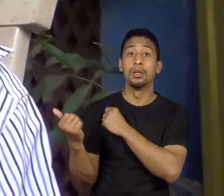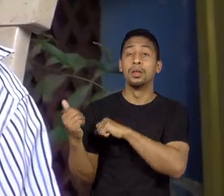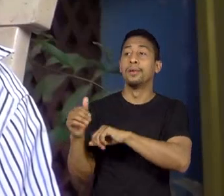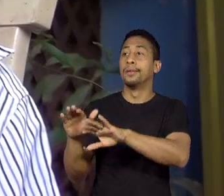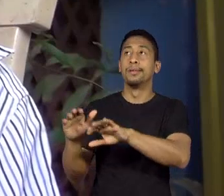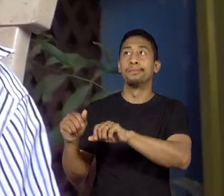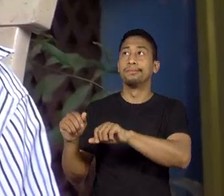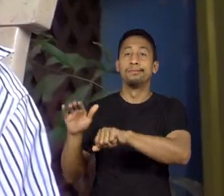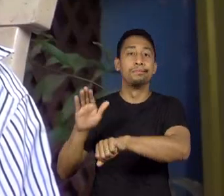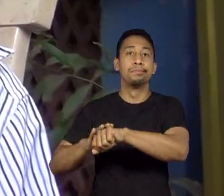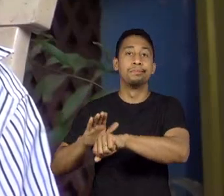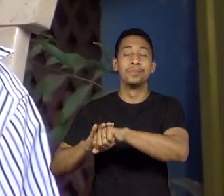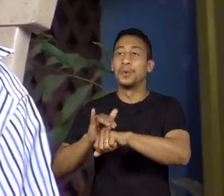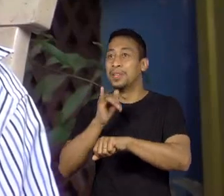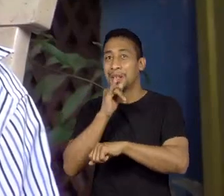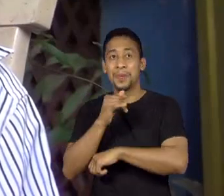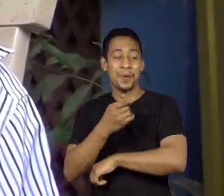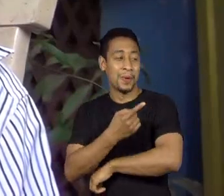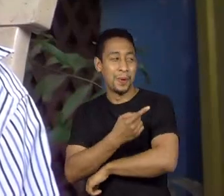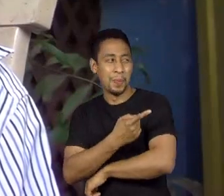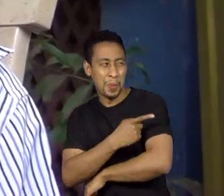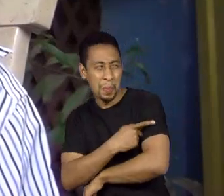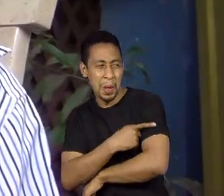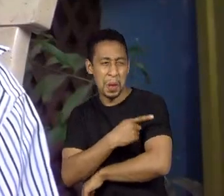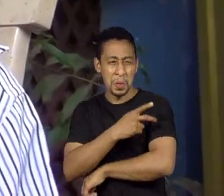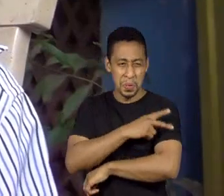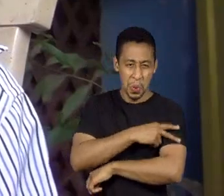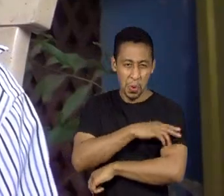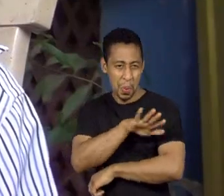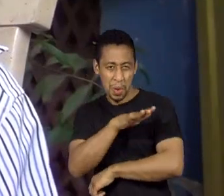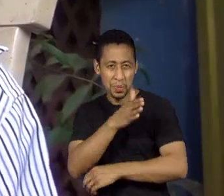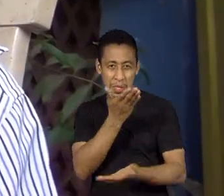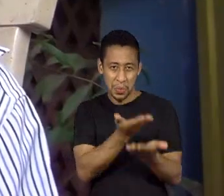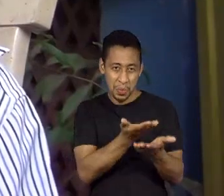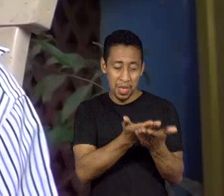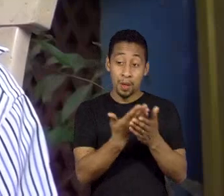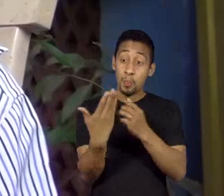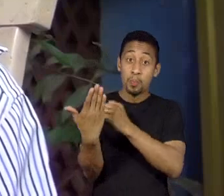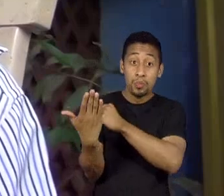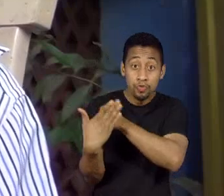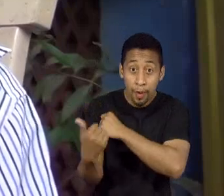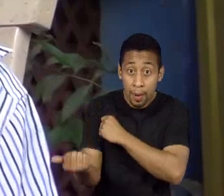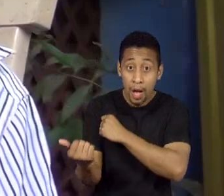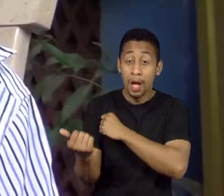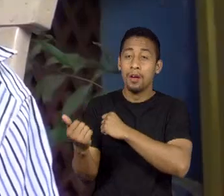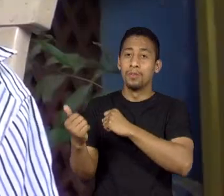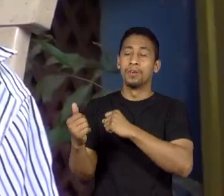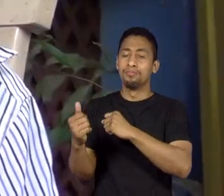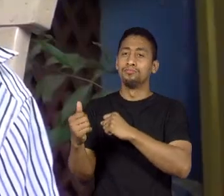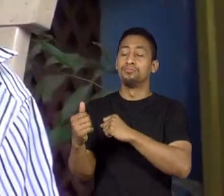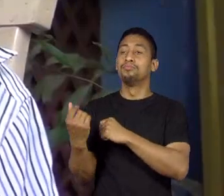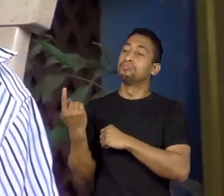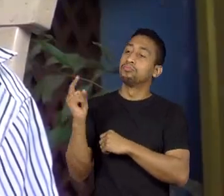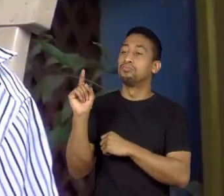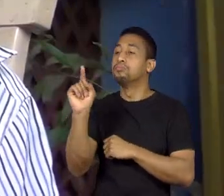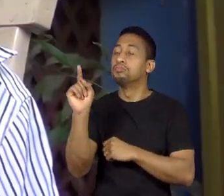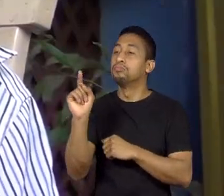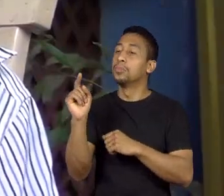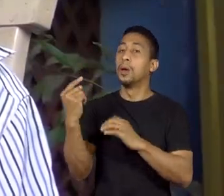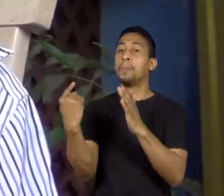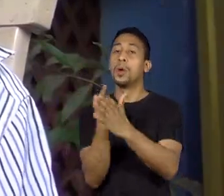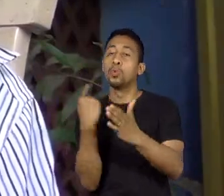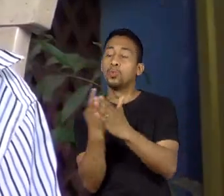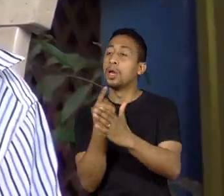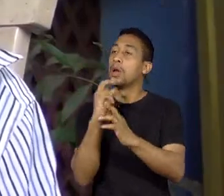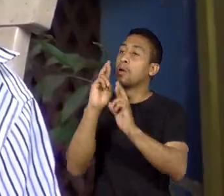eu estava no primeiro, no segundo ano da escola, me chamavam para o terceiro, quarto e para me fazer perguntas e